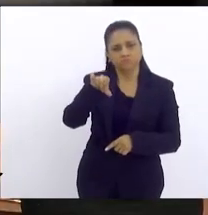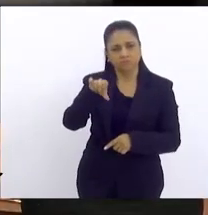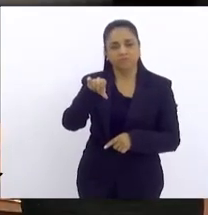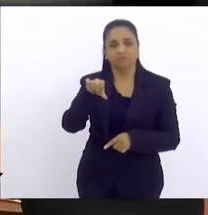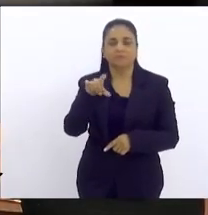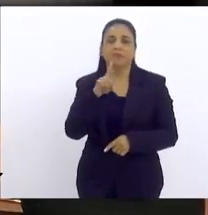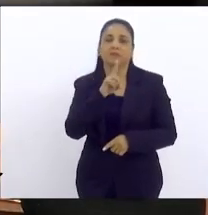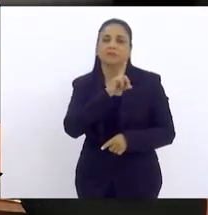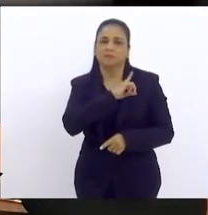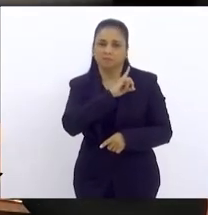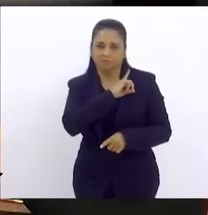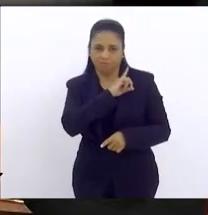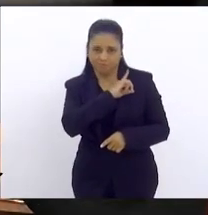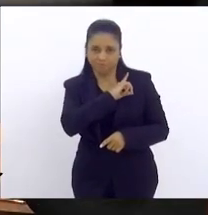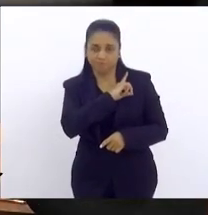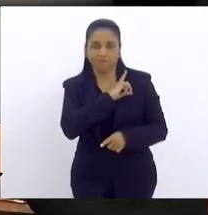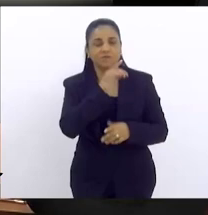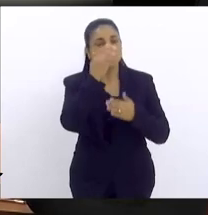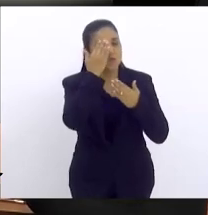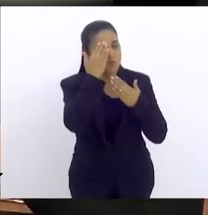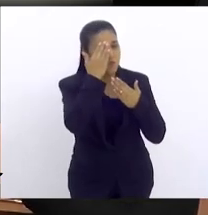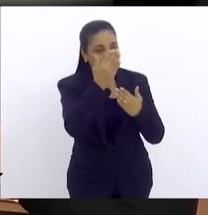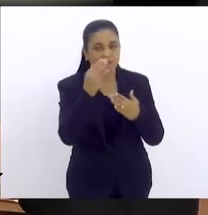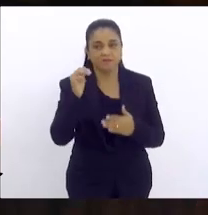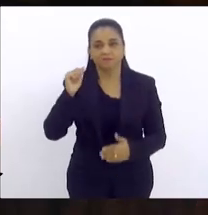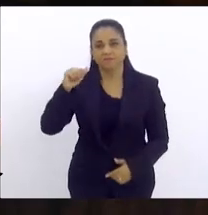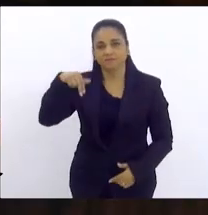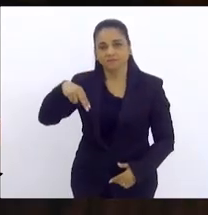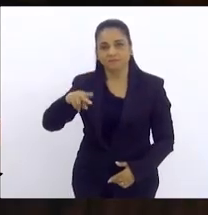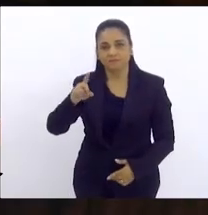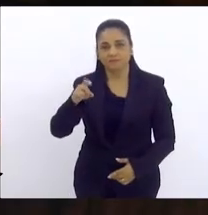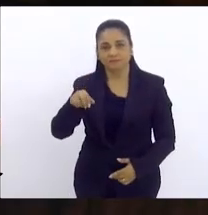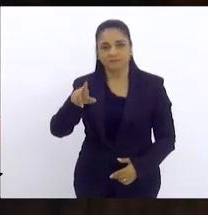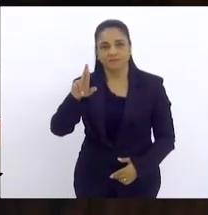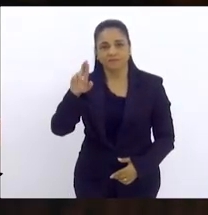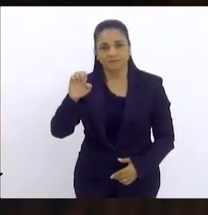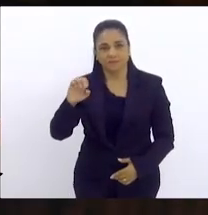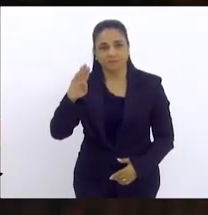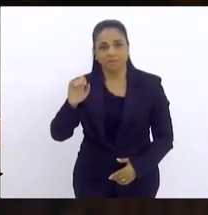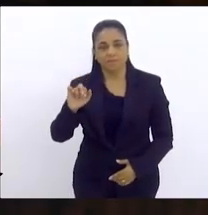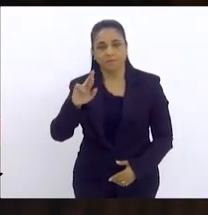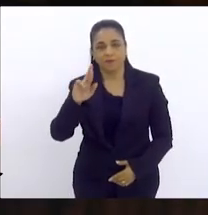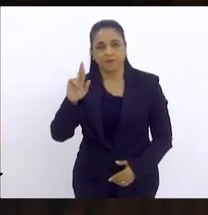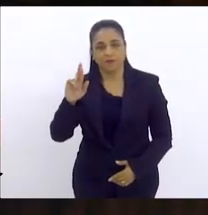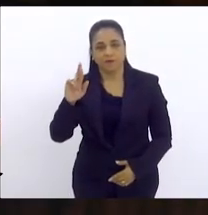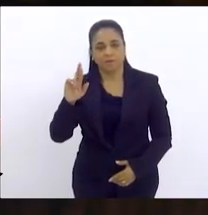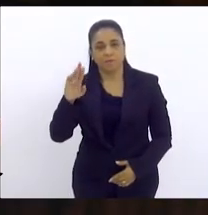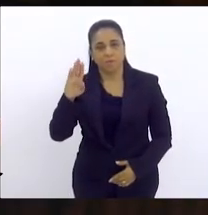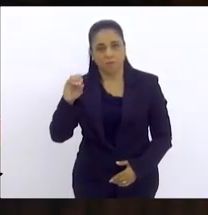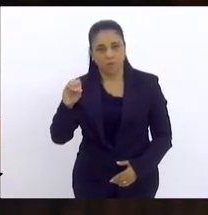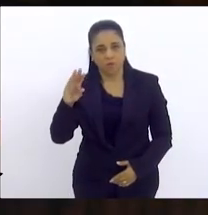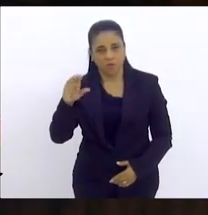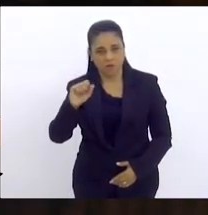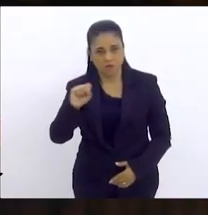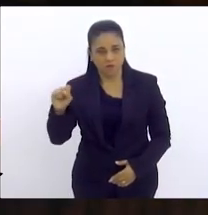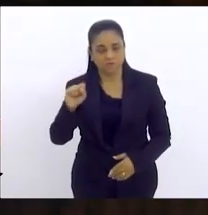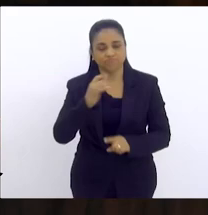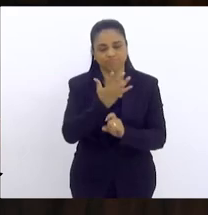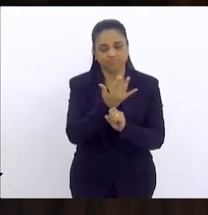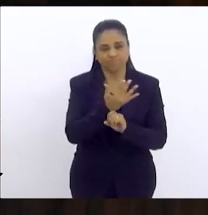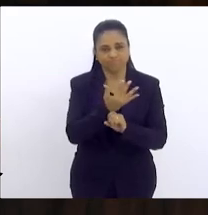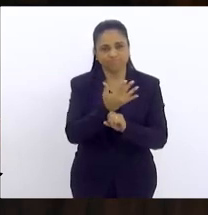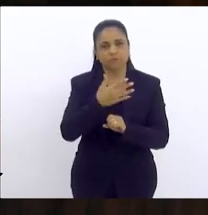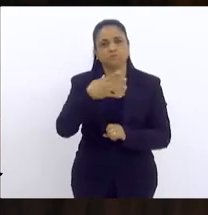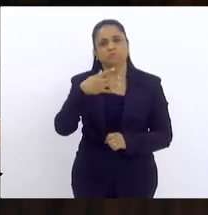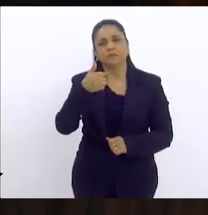Muito obrigado Doutor André Barbosa titular da quinquagésima nona DP em Duque de Caxias